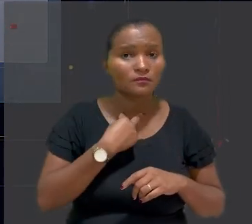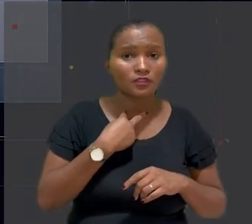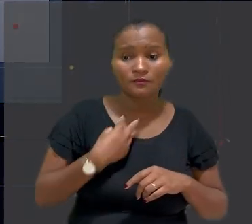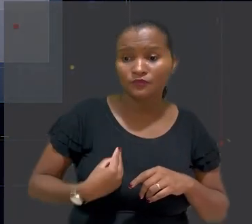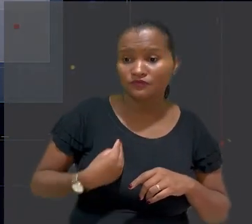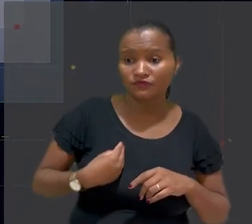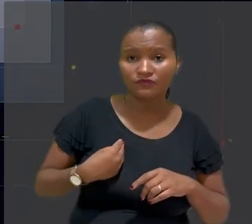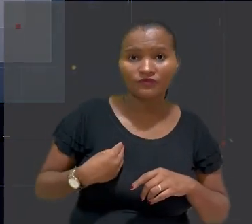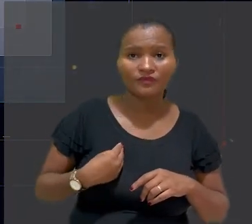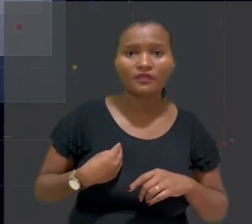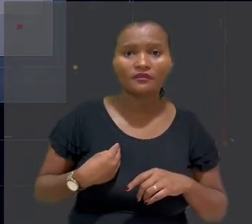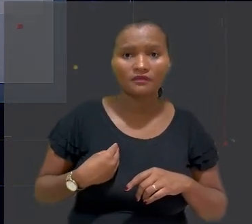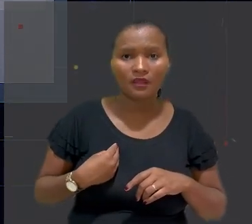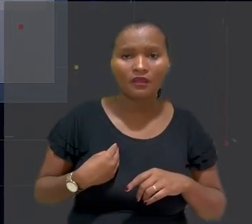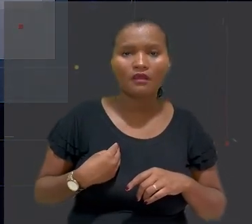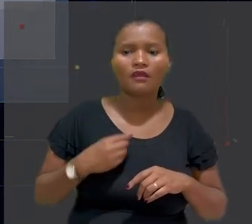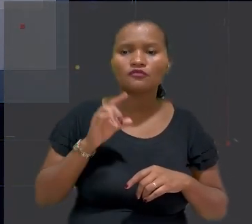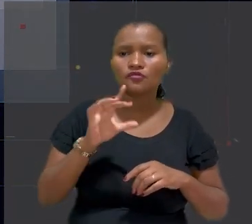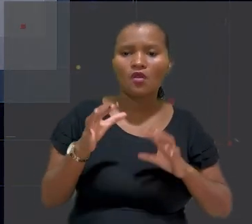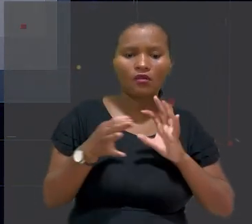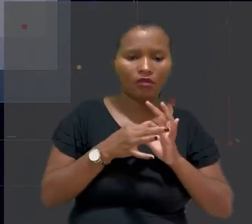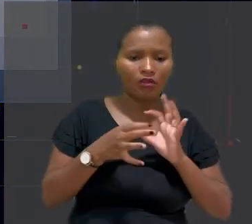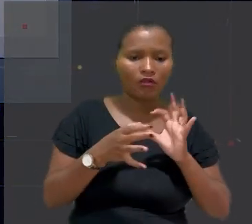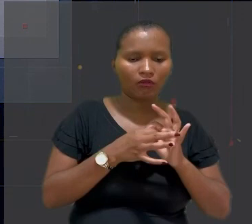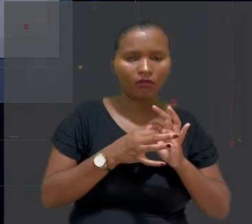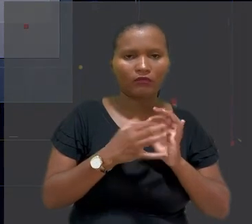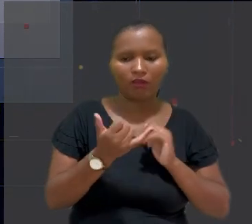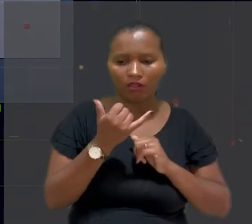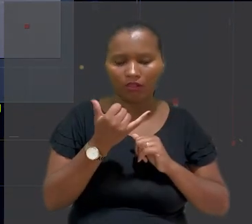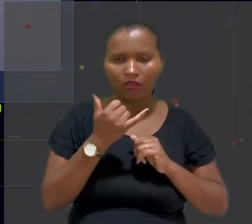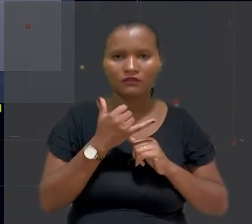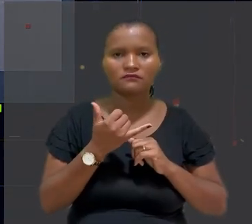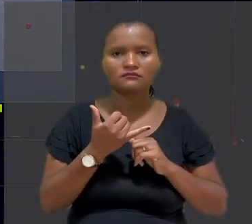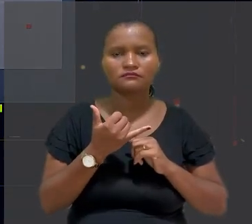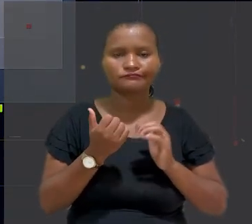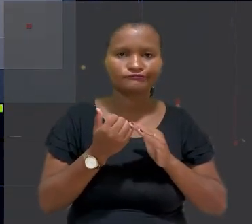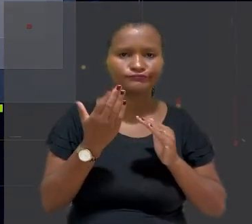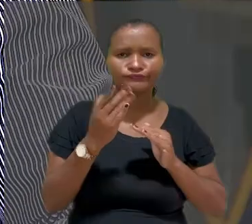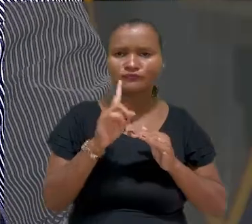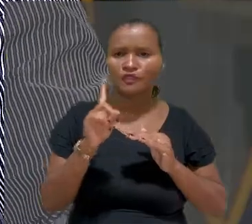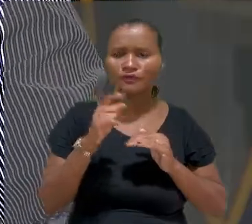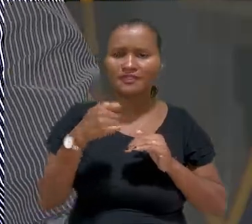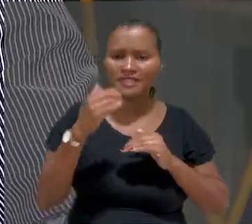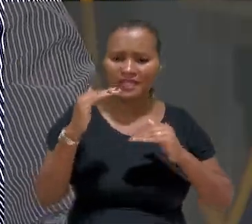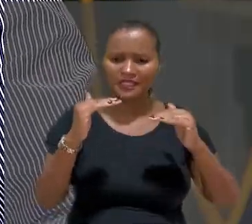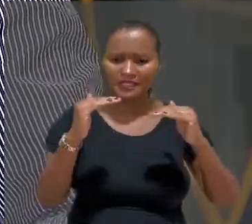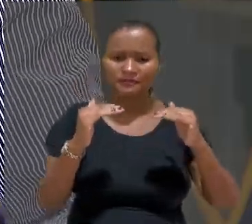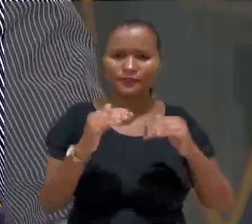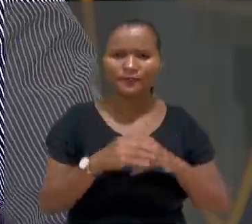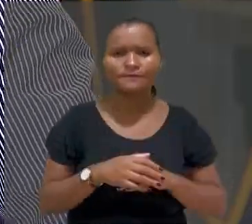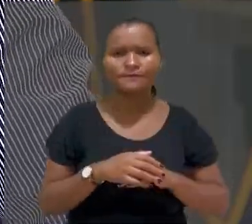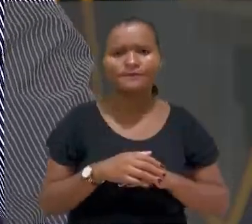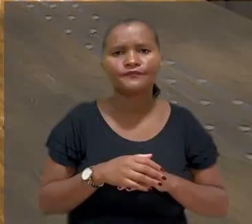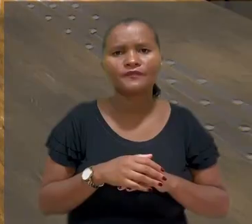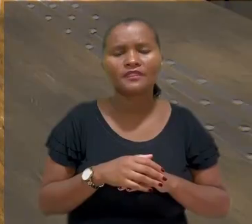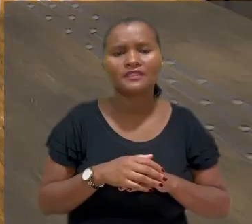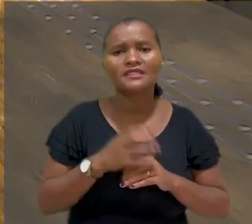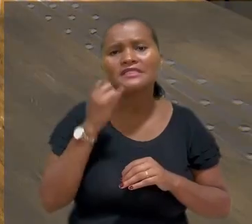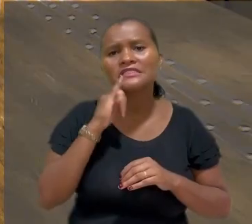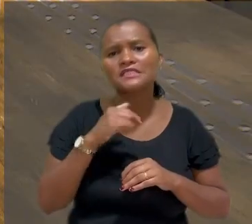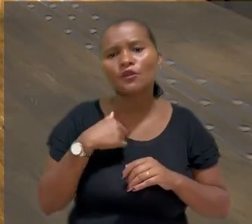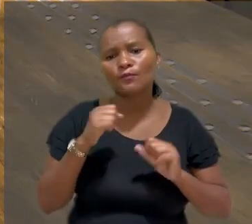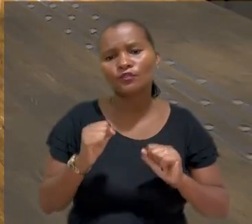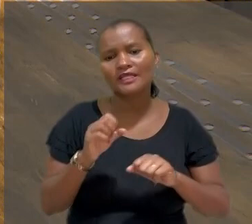viver full time conectado no excesso. A gente tem que estar no equilíbrio. Se eu tivesse que dar uma dica,